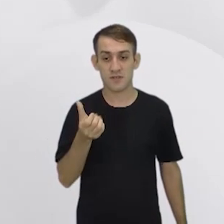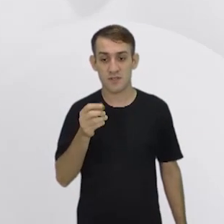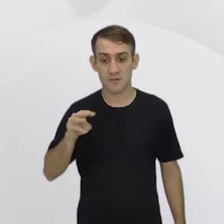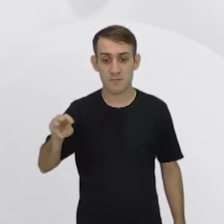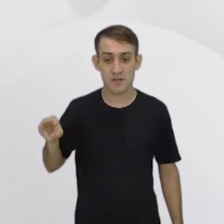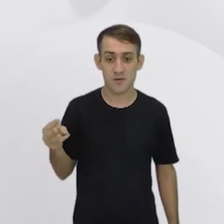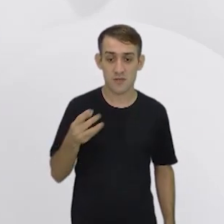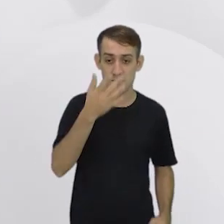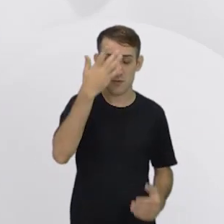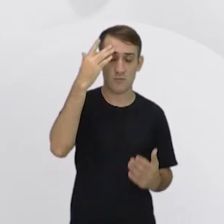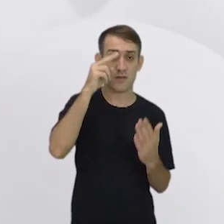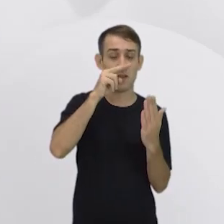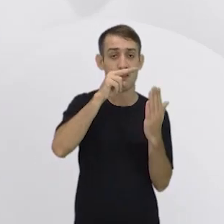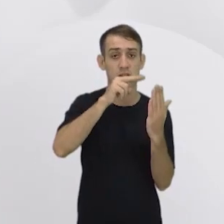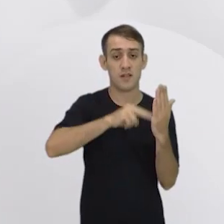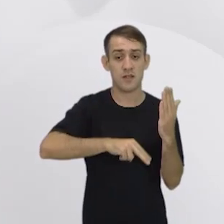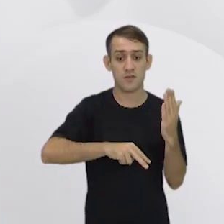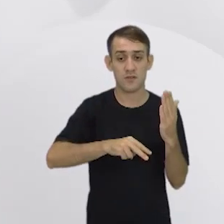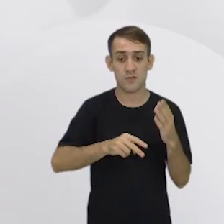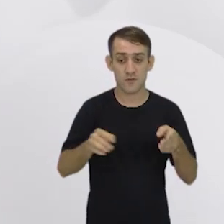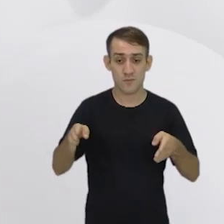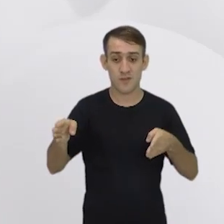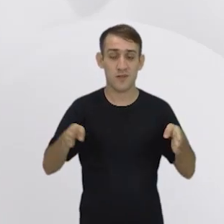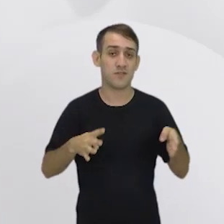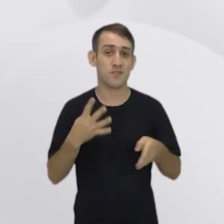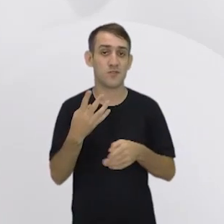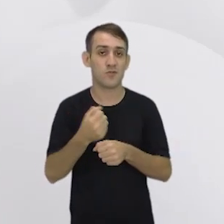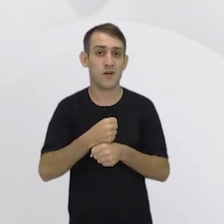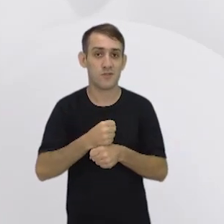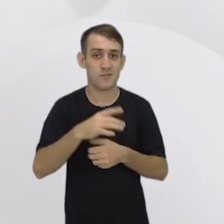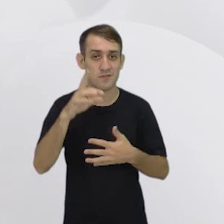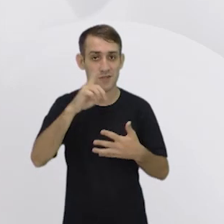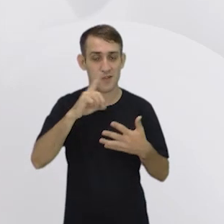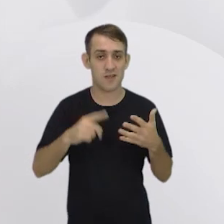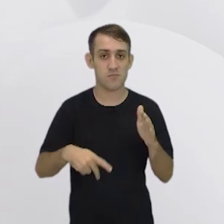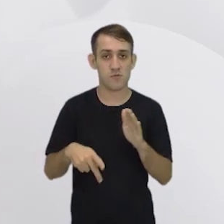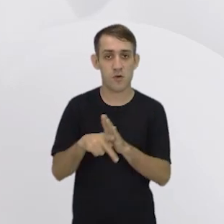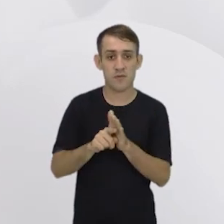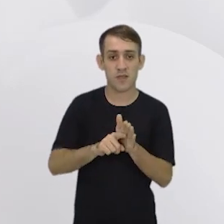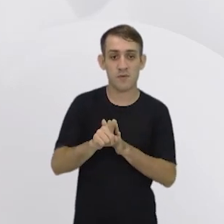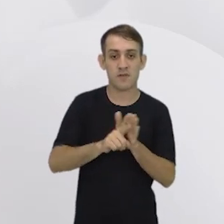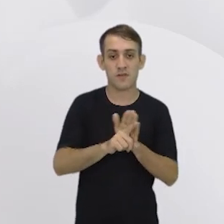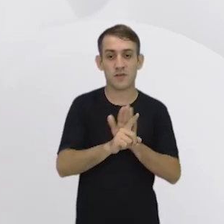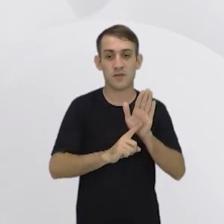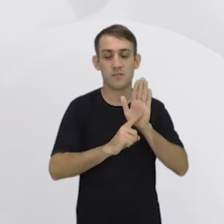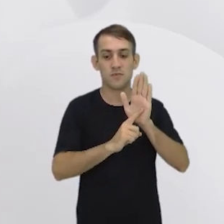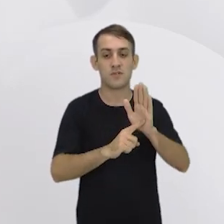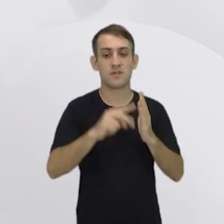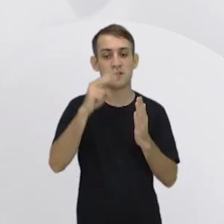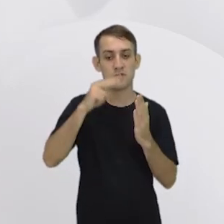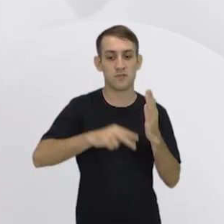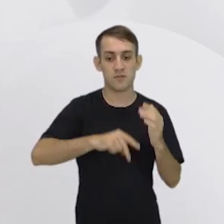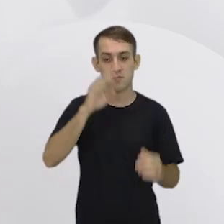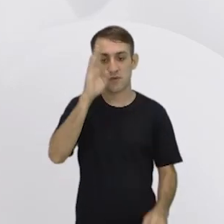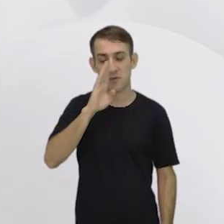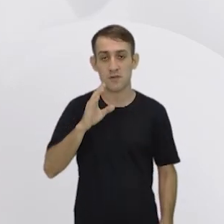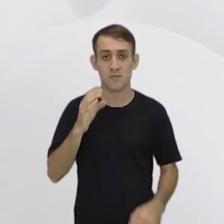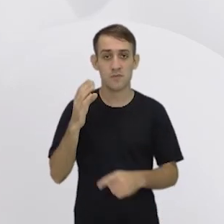de leitores em 4 anos. Dados fazem parte da pesquisa Retratos da Leitura no Brasil. Então, publicado